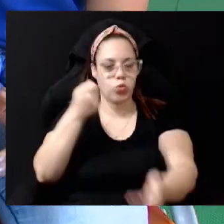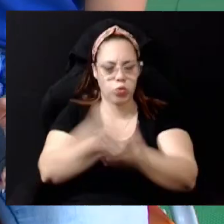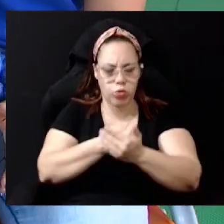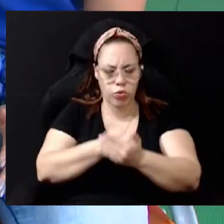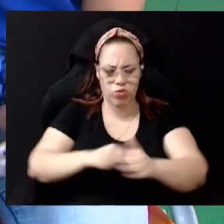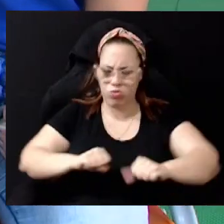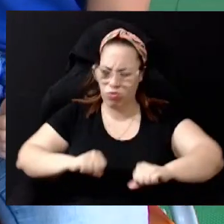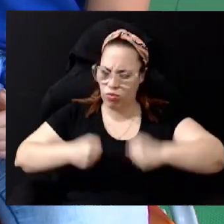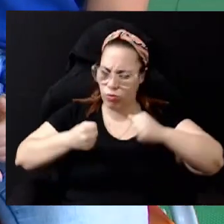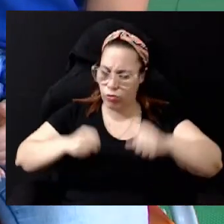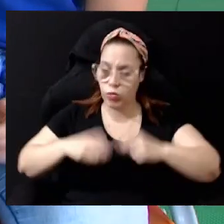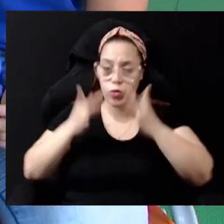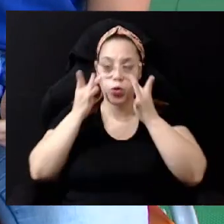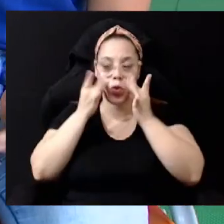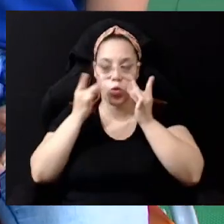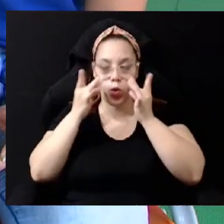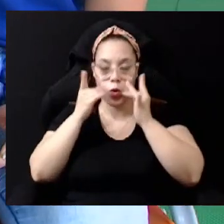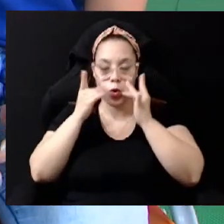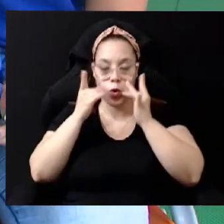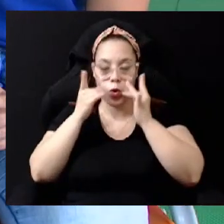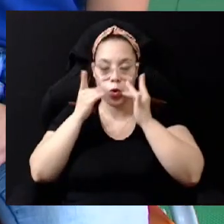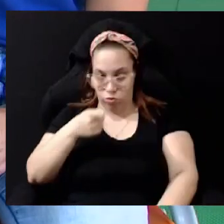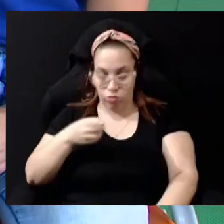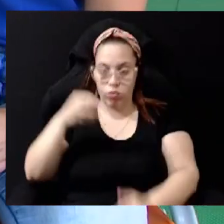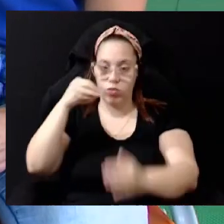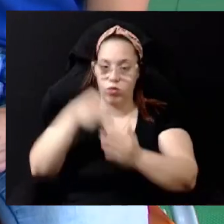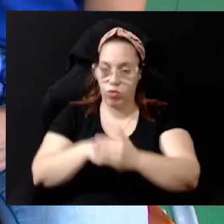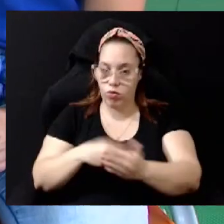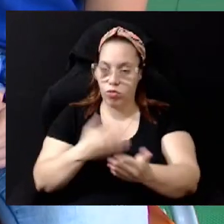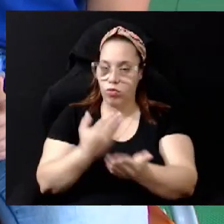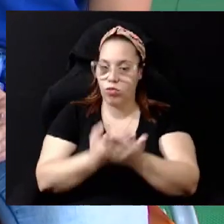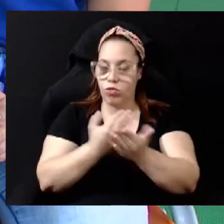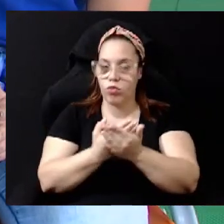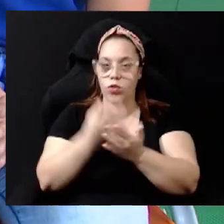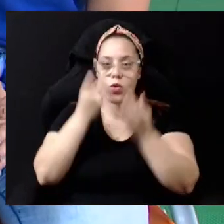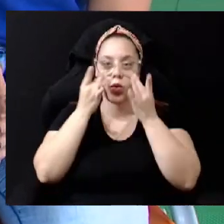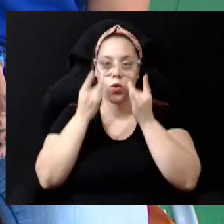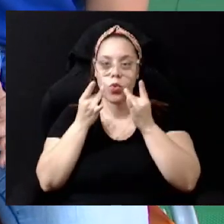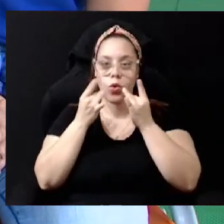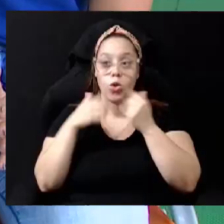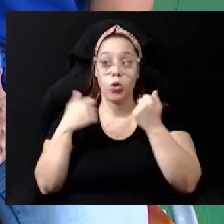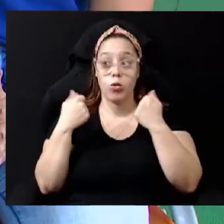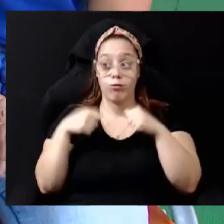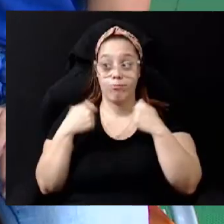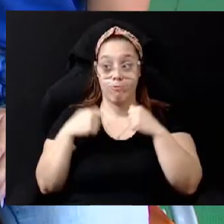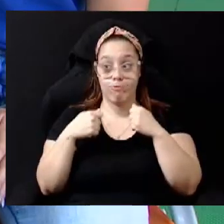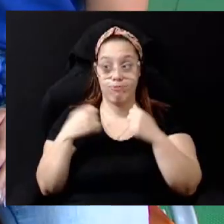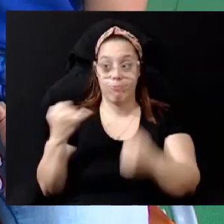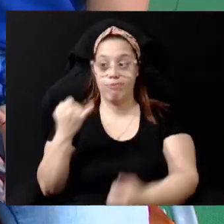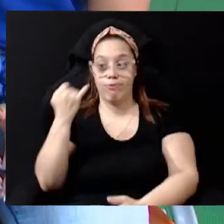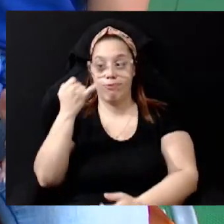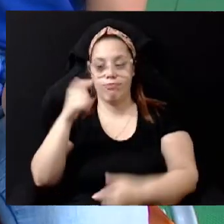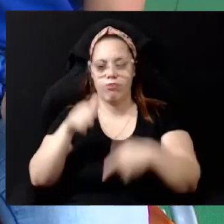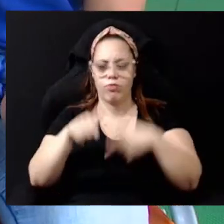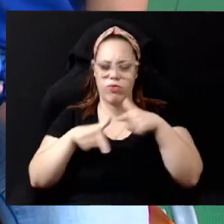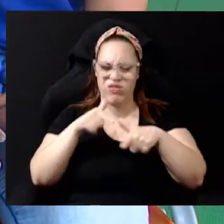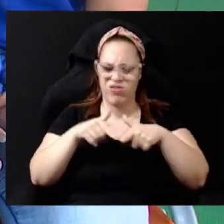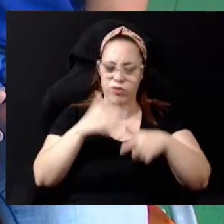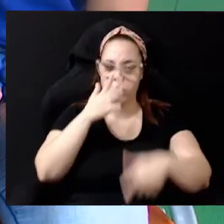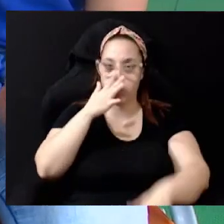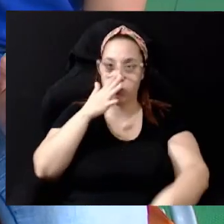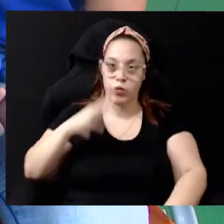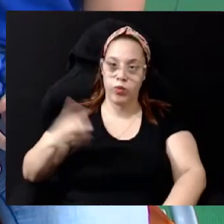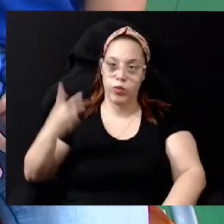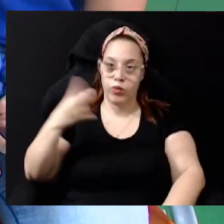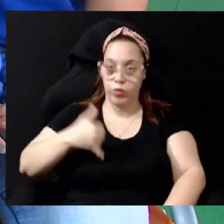parte da dedicação, do foco, da determinação dentro das aulas. Então o foco é algo muito necessário. Nós trabalhamos desde